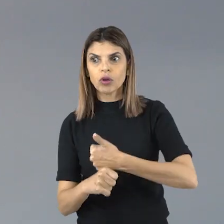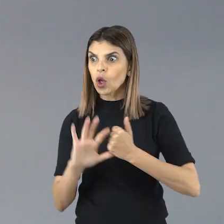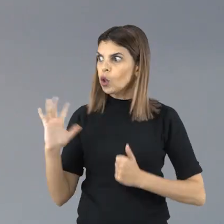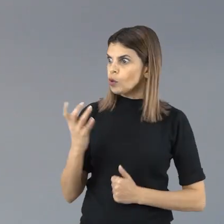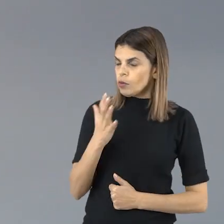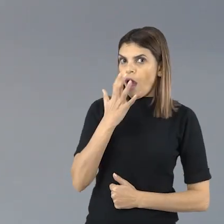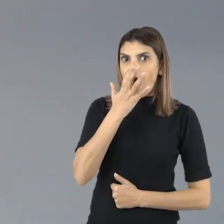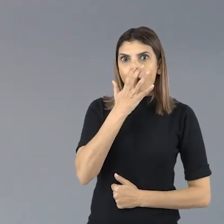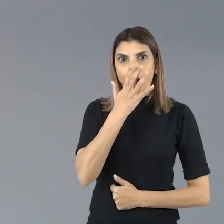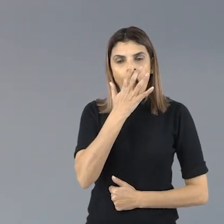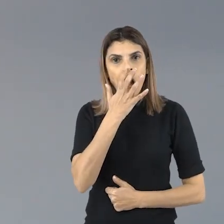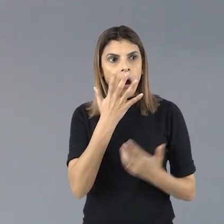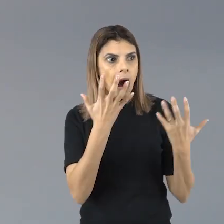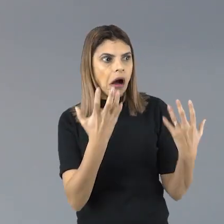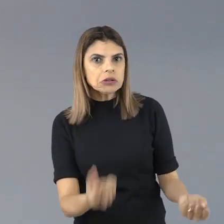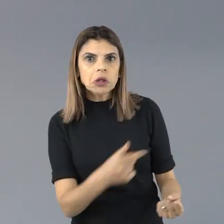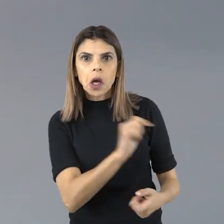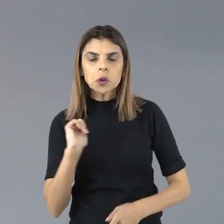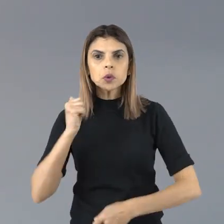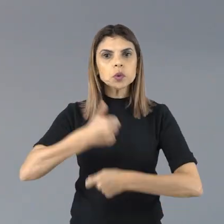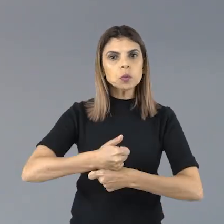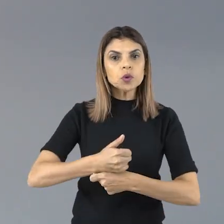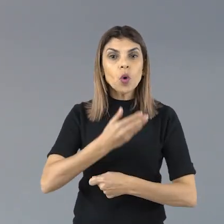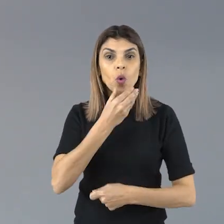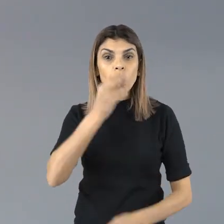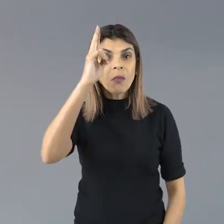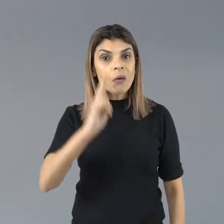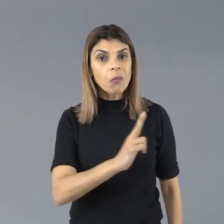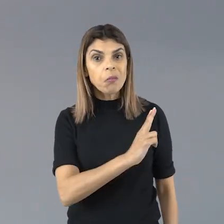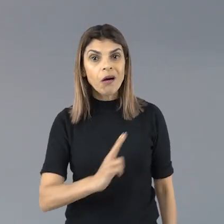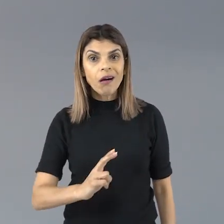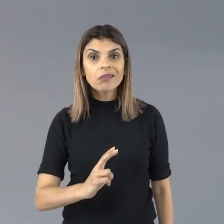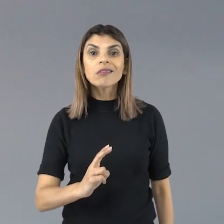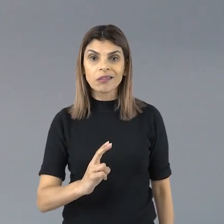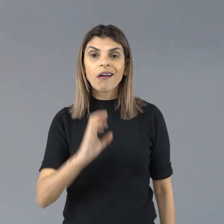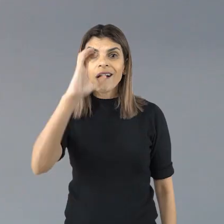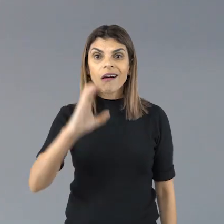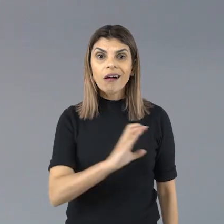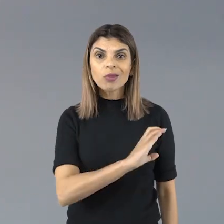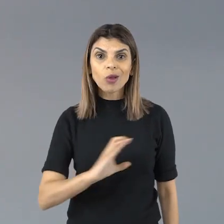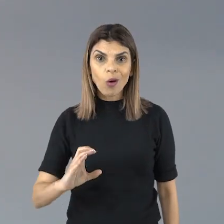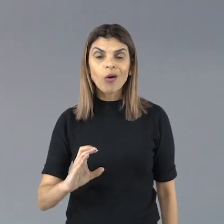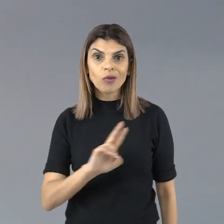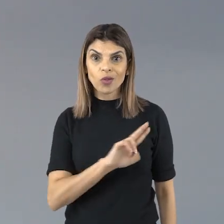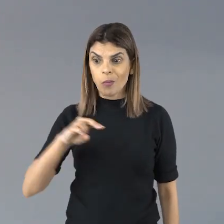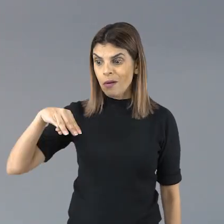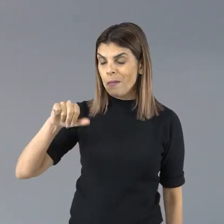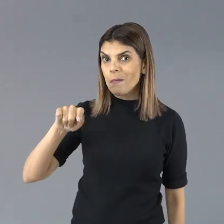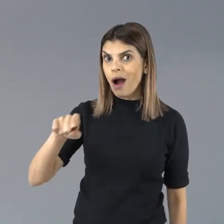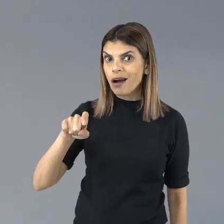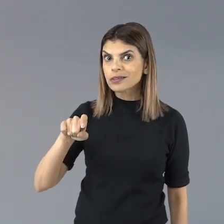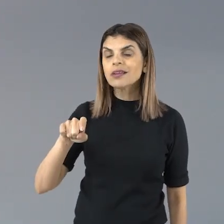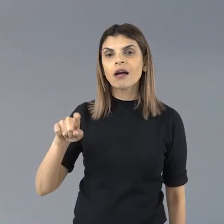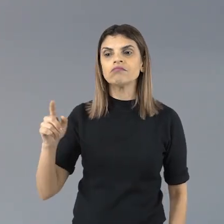E para o espanto de todos, a oferta foi aceita. Aquele homem era um padre católico, chamado Maximilian Kolbe. Ele